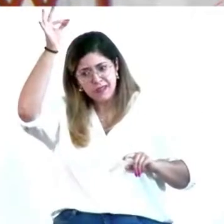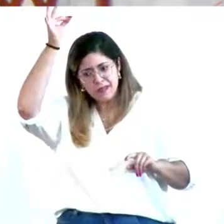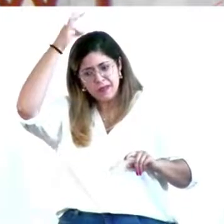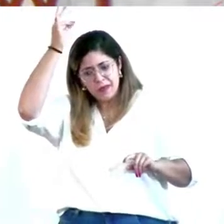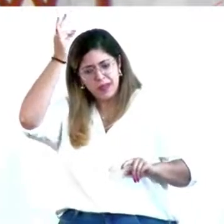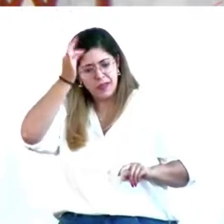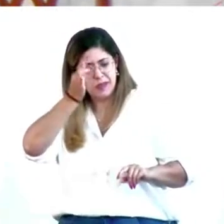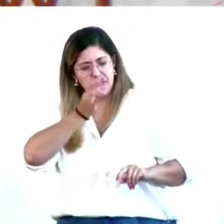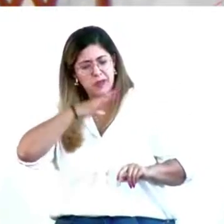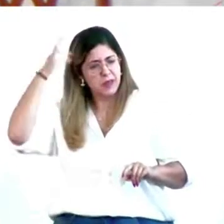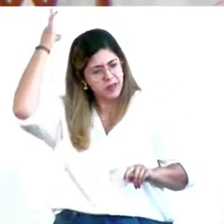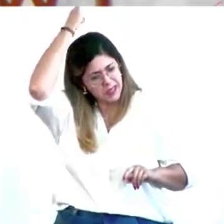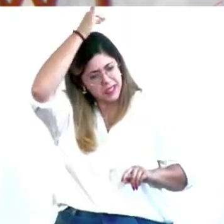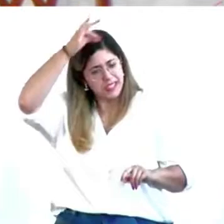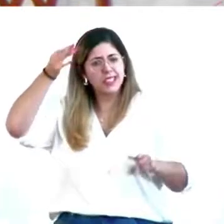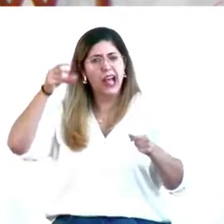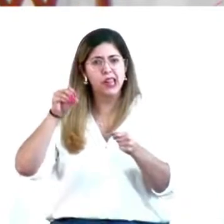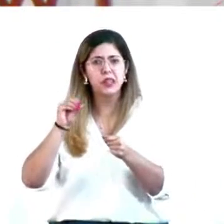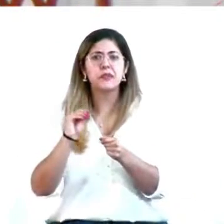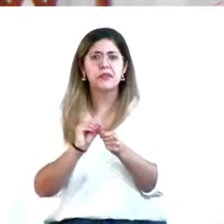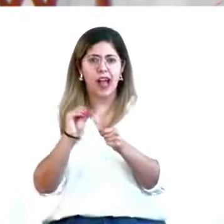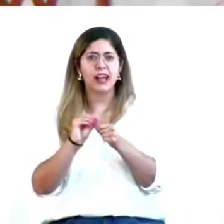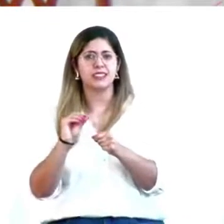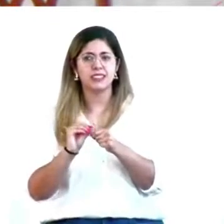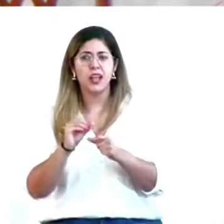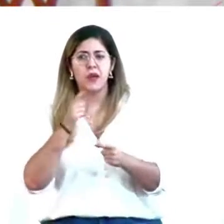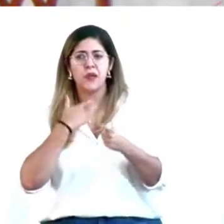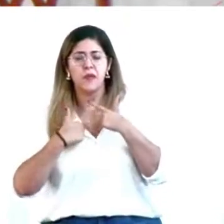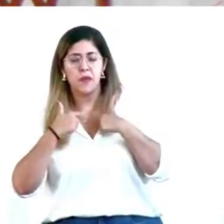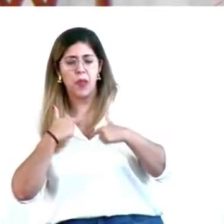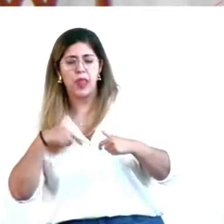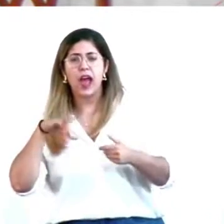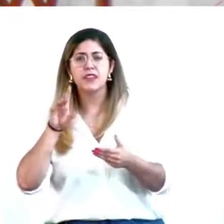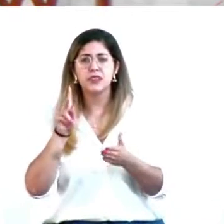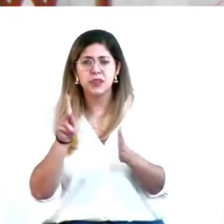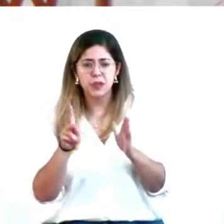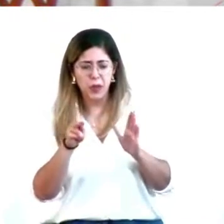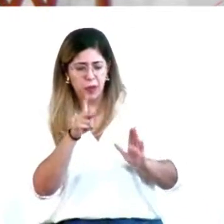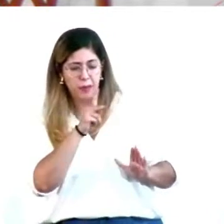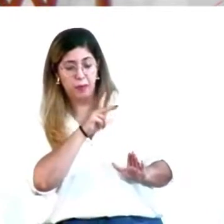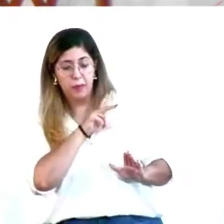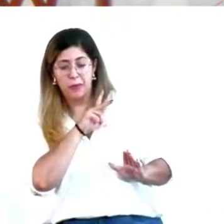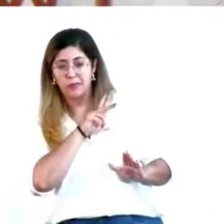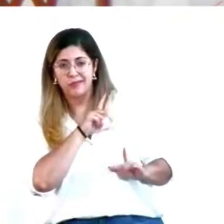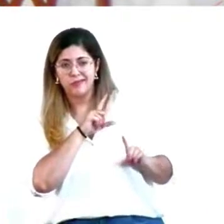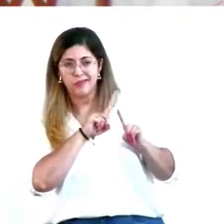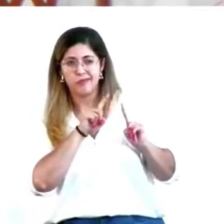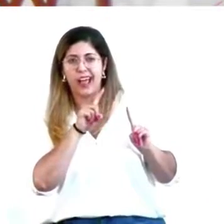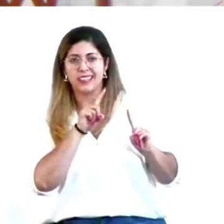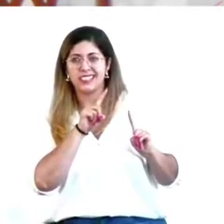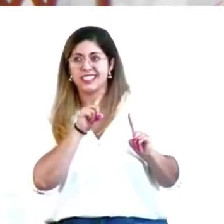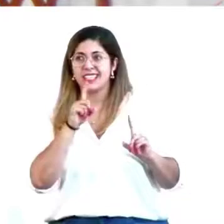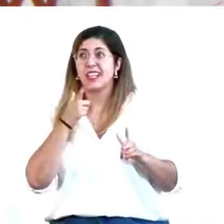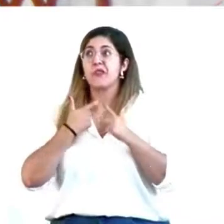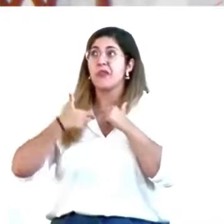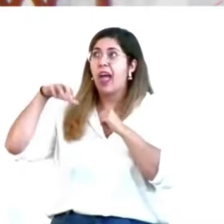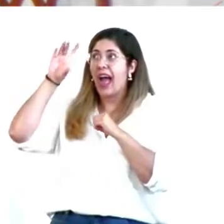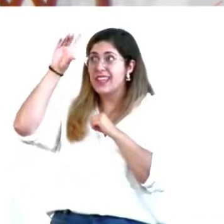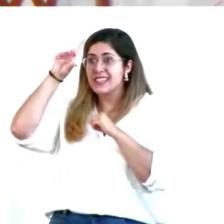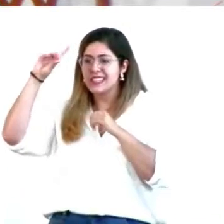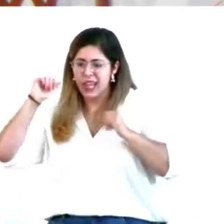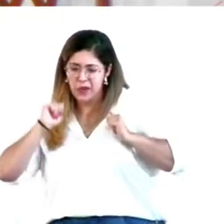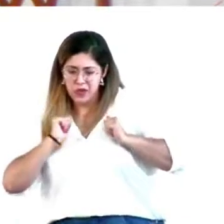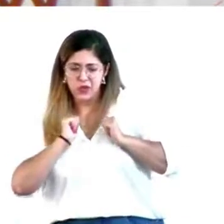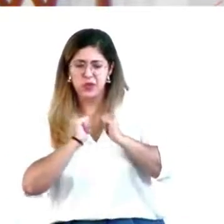viver segundo a sua própria vontade, mas olhar para a vontade do Pai, caminhar diante da vontade do Pai, porque o Espírito de